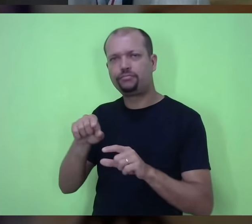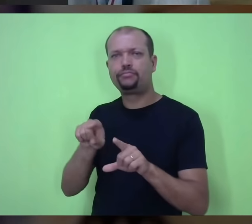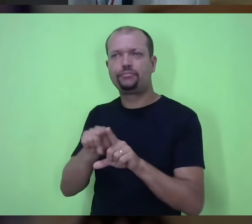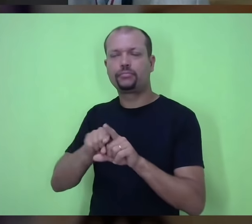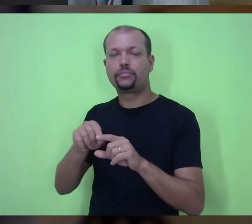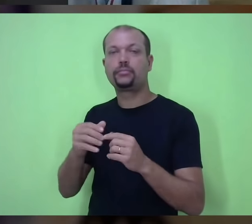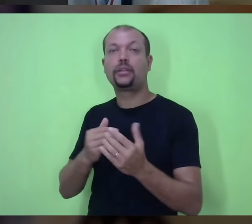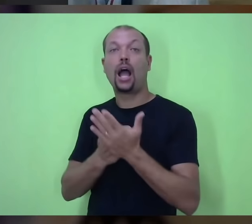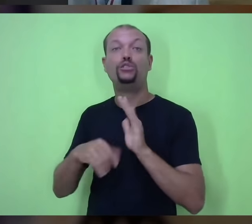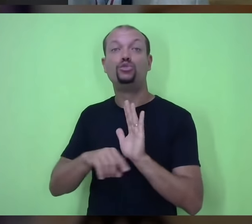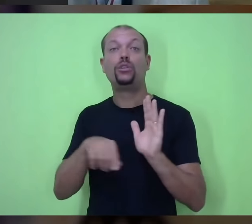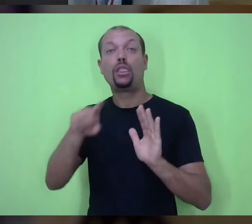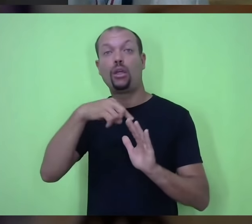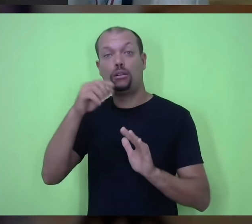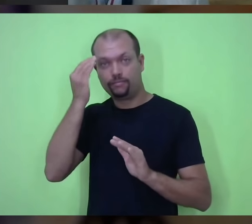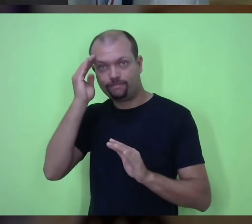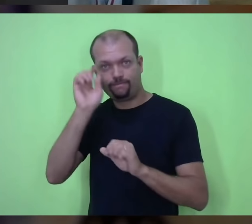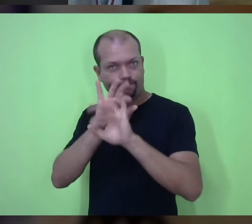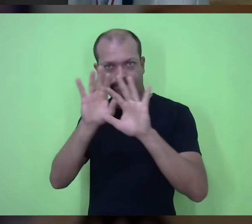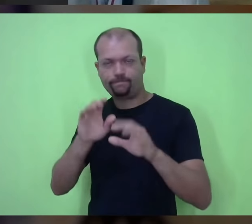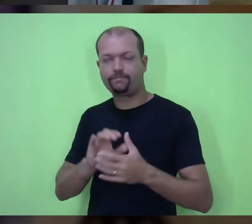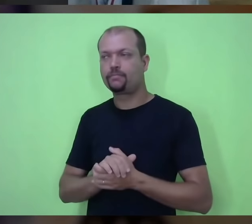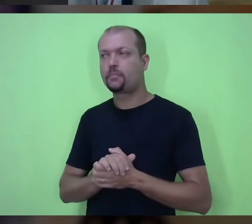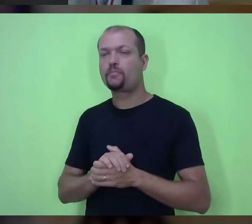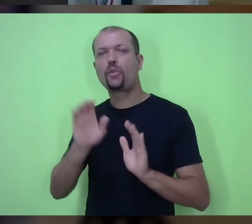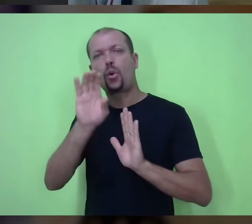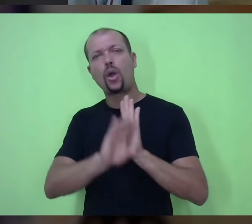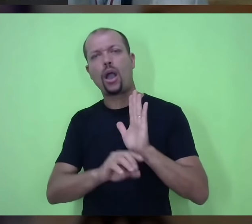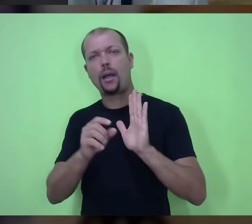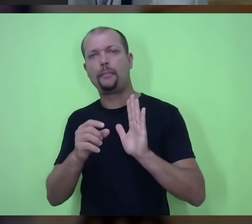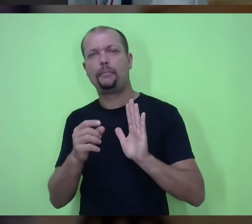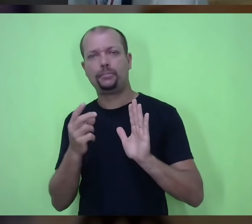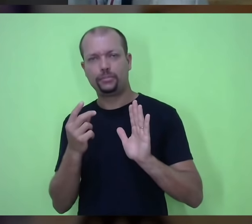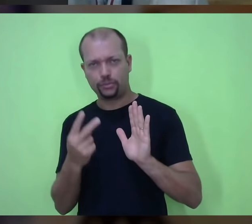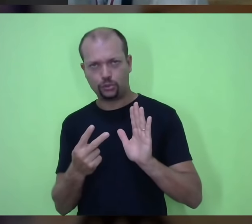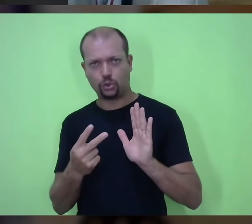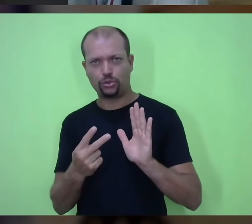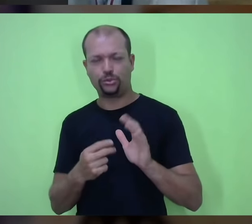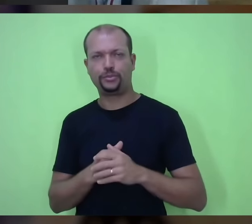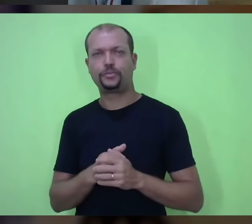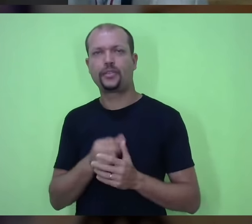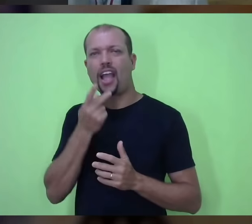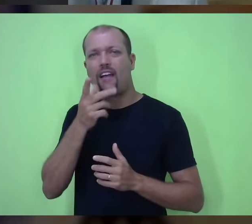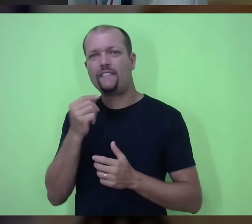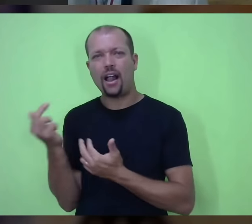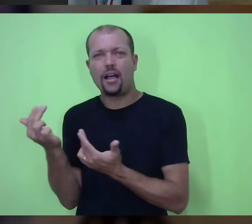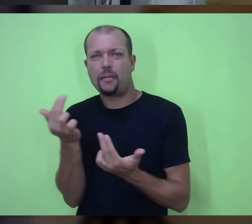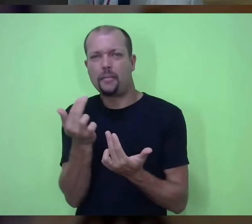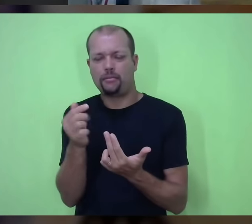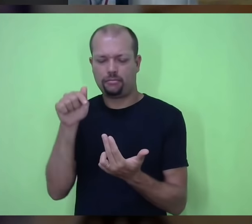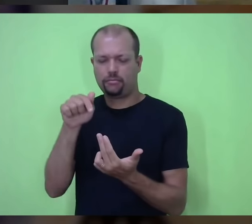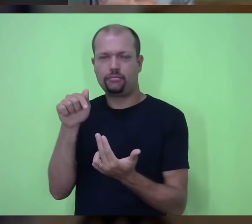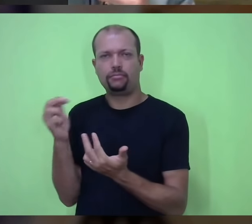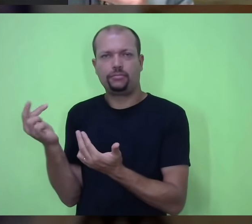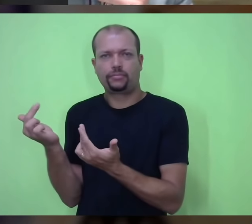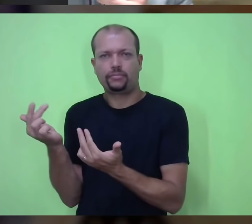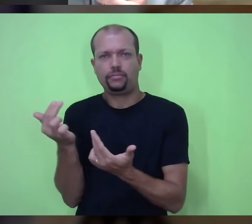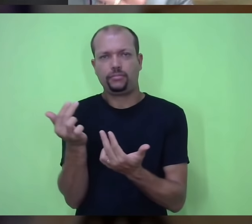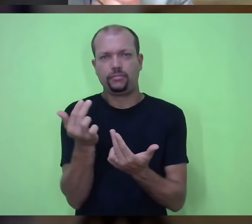a avançar nessa direção. O capítulo 2, quando ele usa a expressão